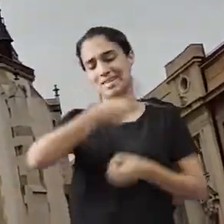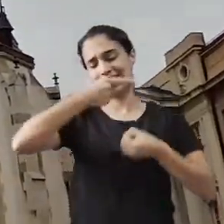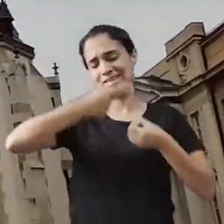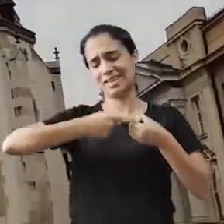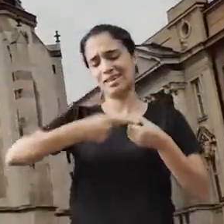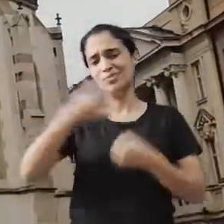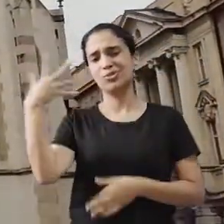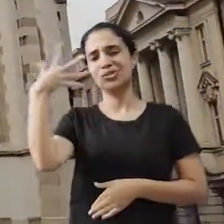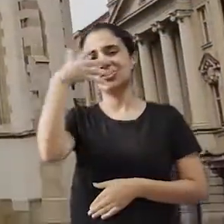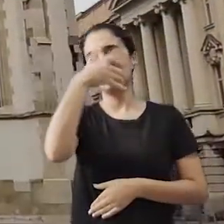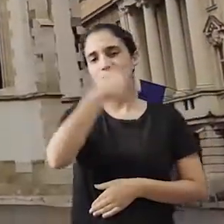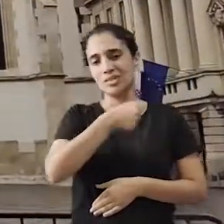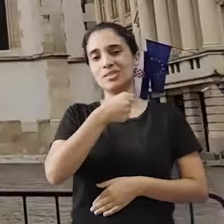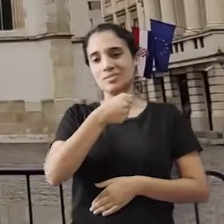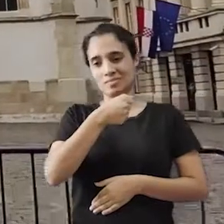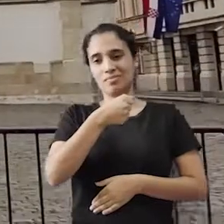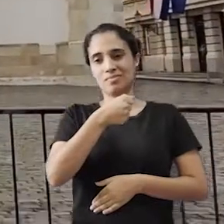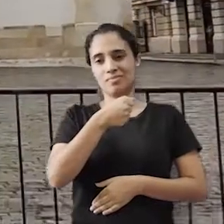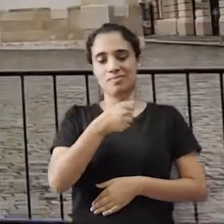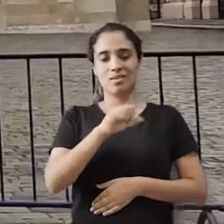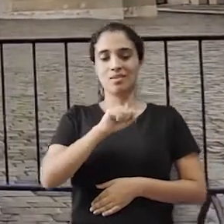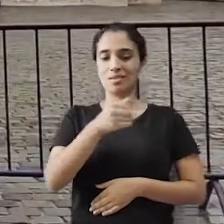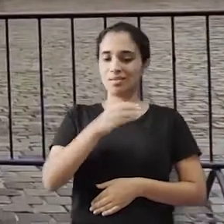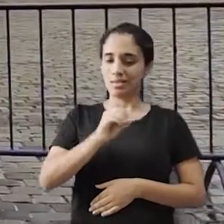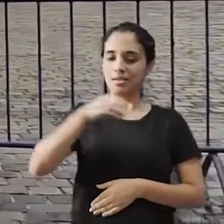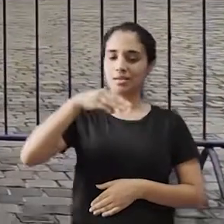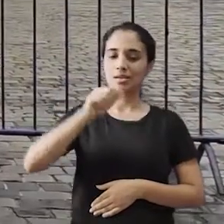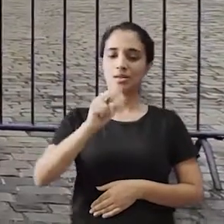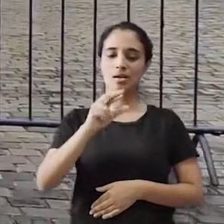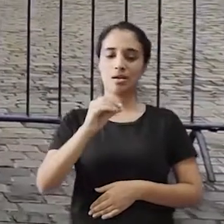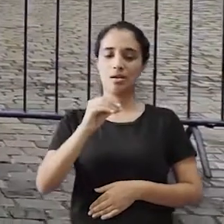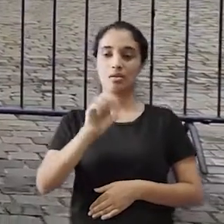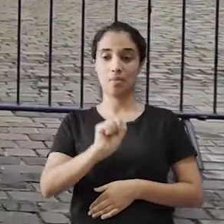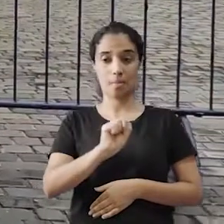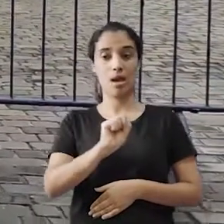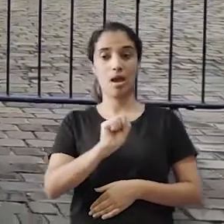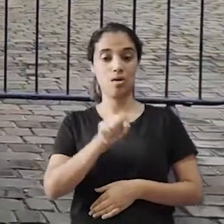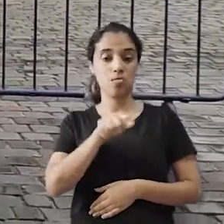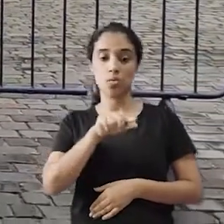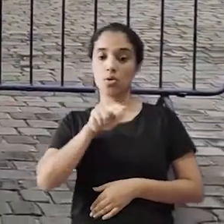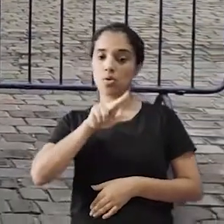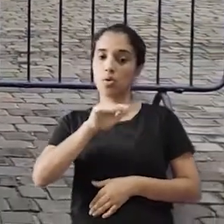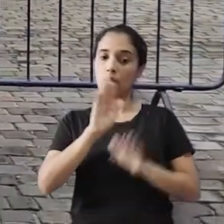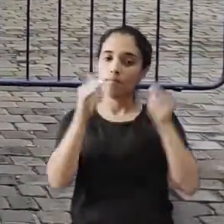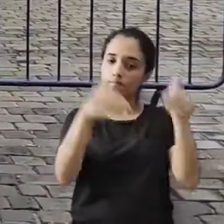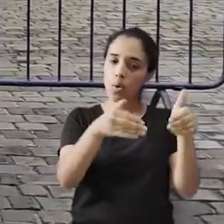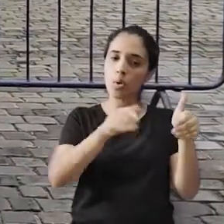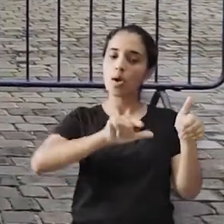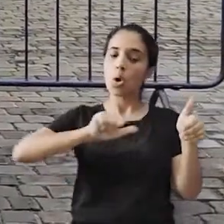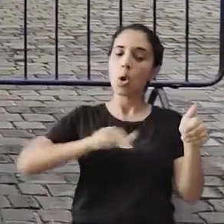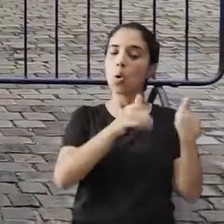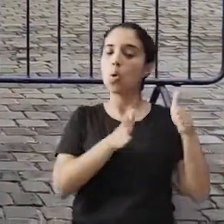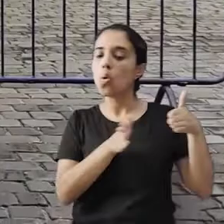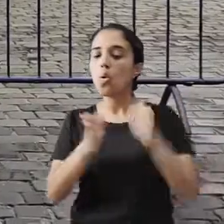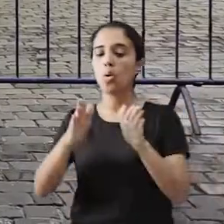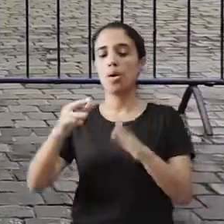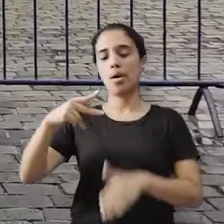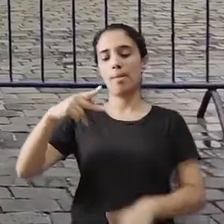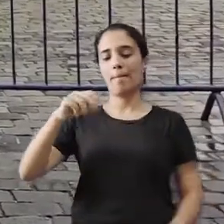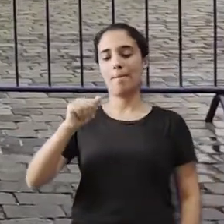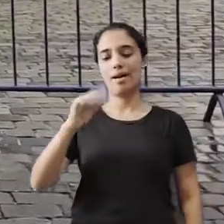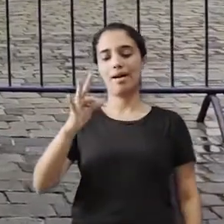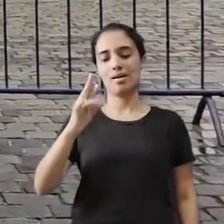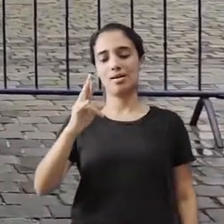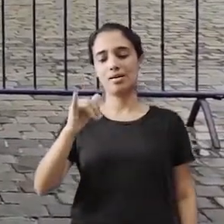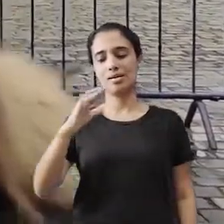em Zagreb. A igreja de São Marcos. Mas você não é devota dele. A senhora é devota de São